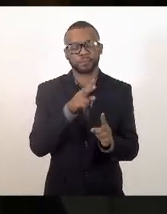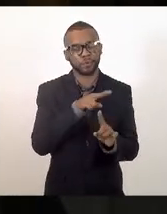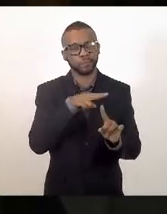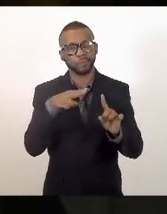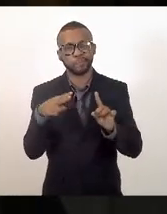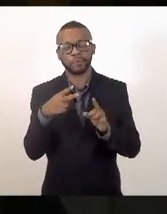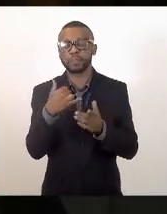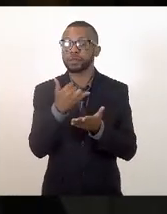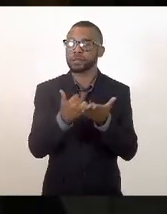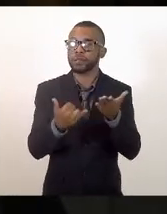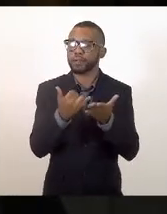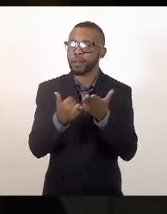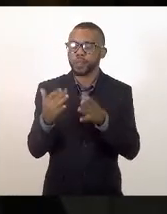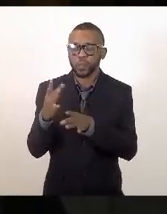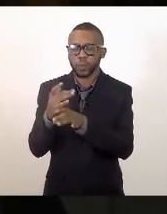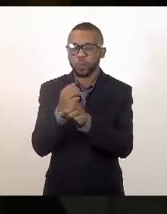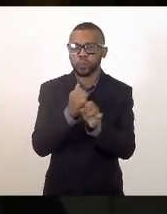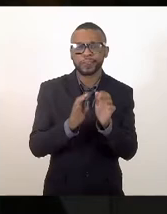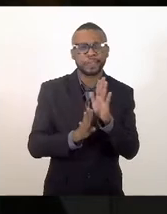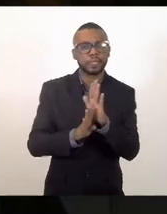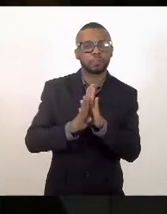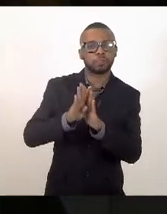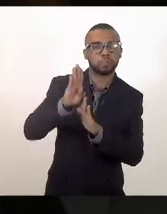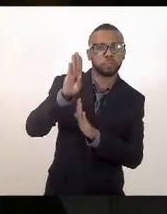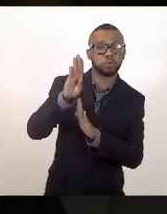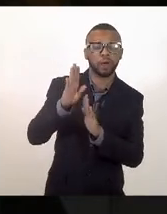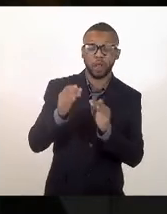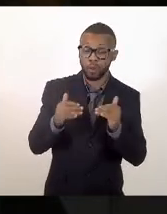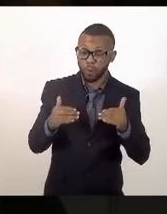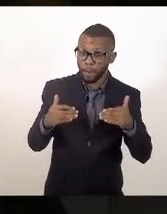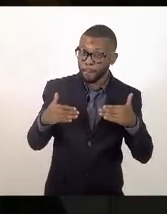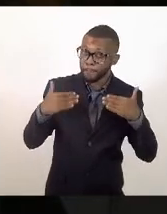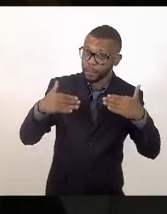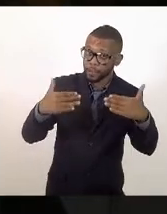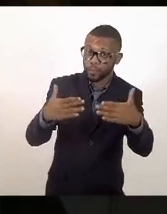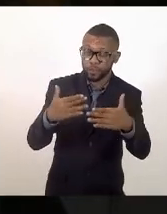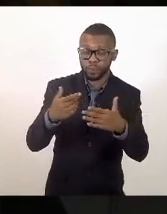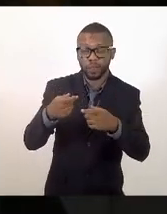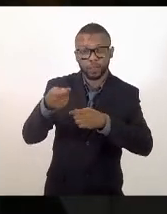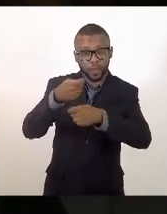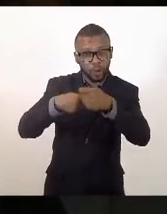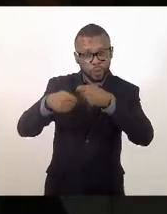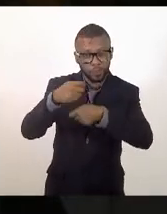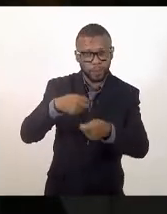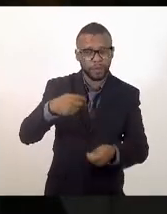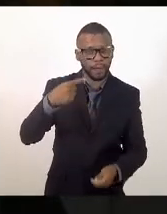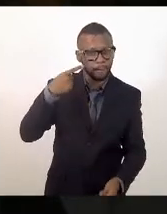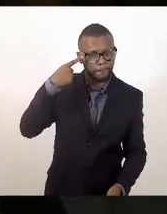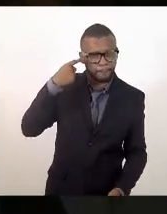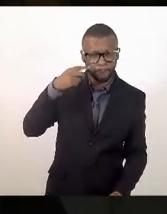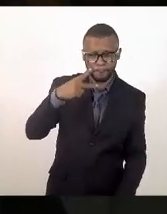inflação. E o ministro da Economia, Paulo Guedes,